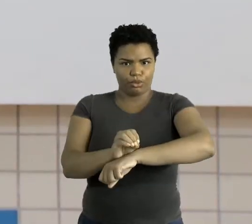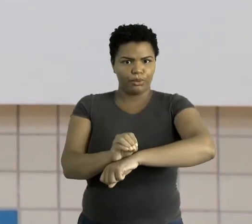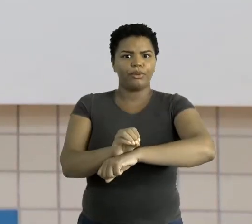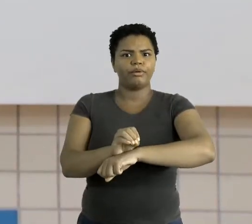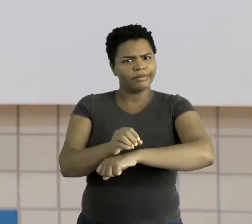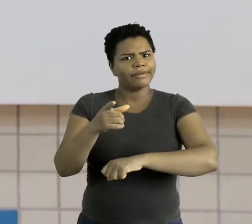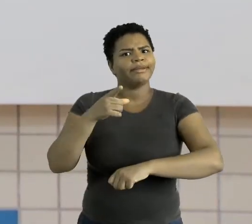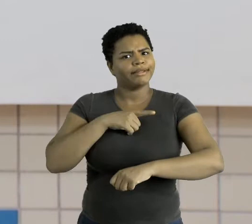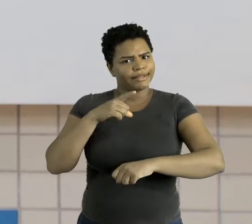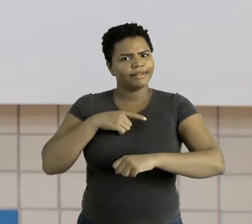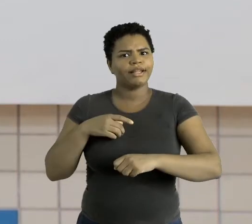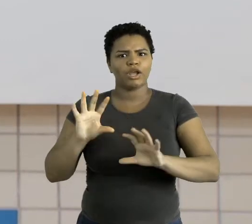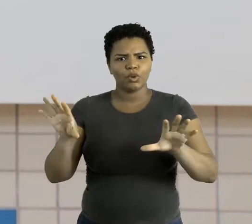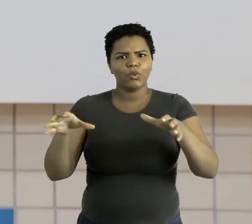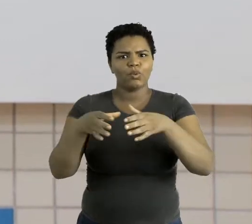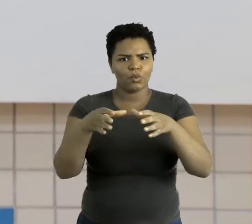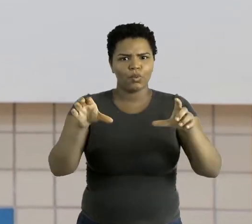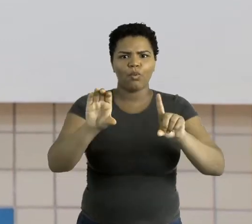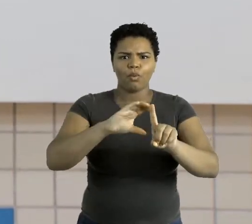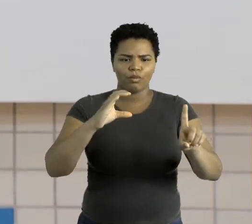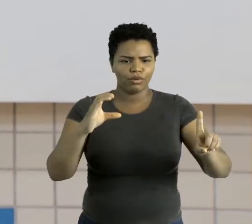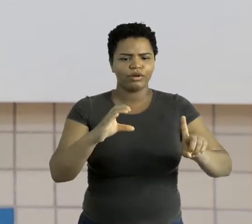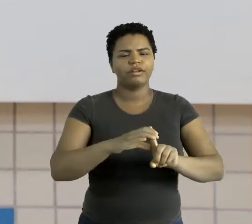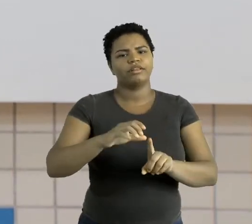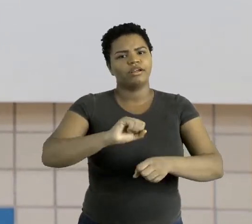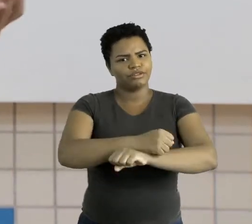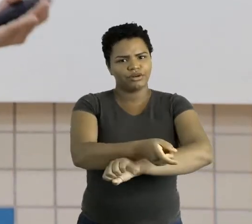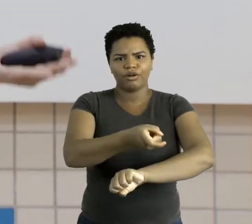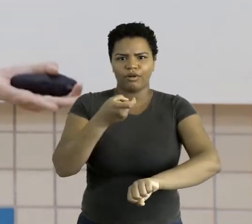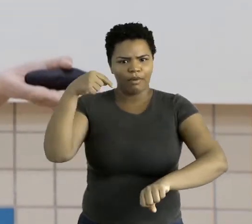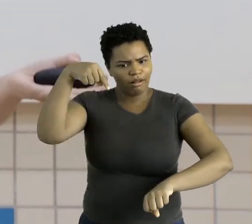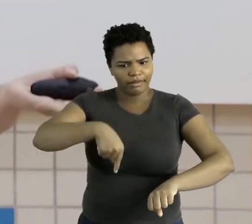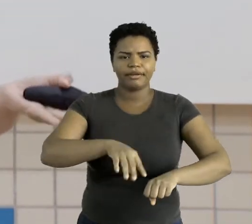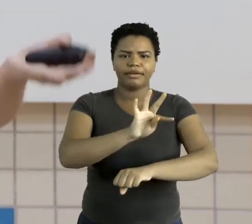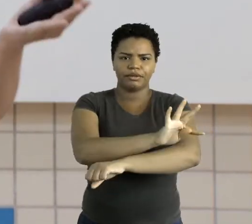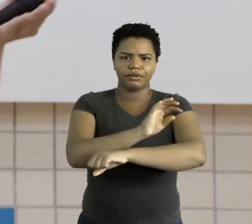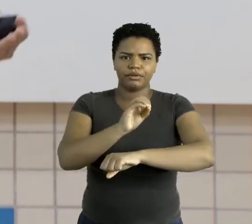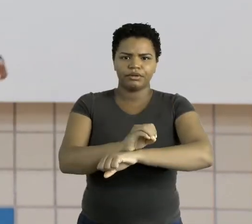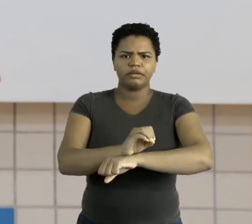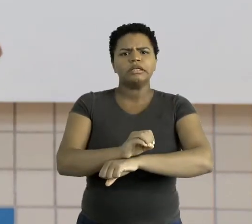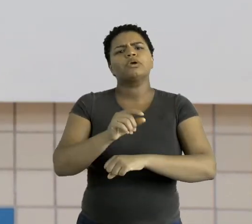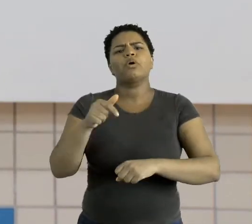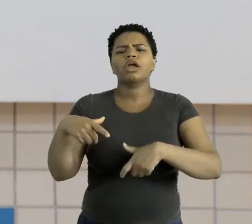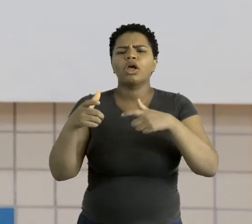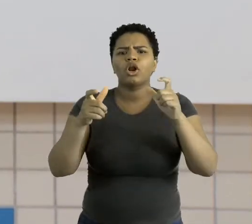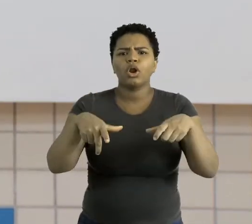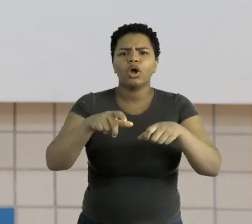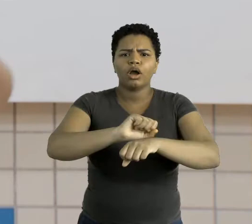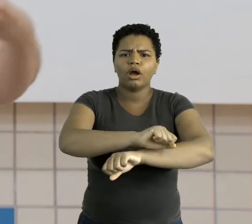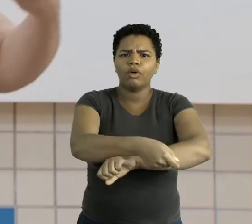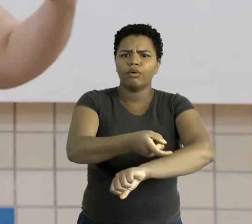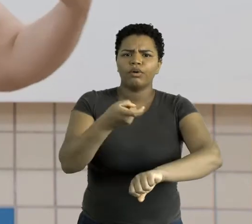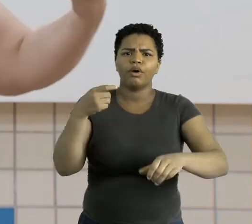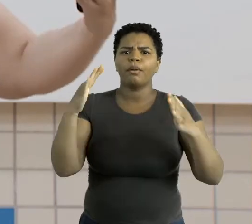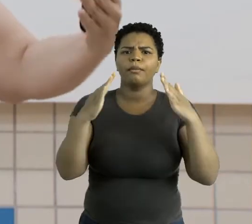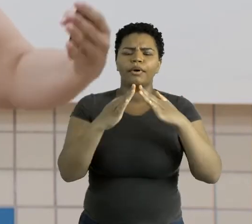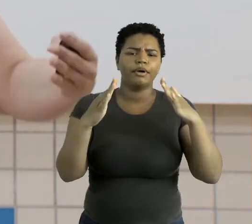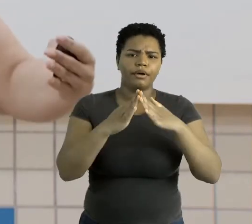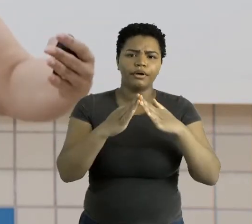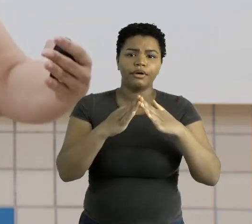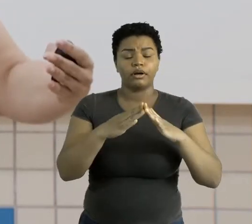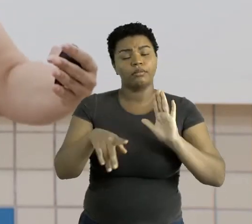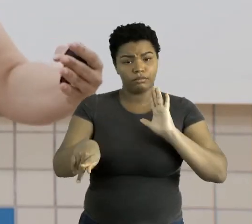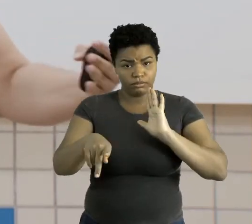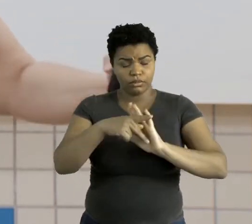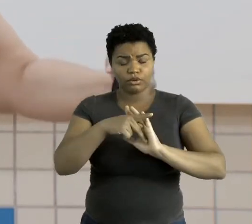comunidades quilombolas no nosso Tocantins. E o que são os quilombos, professora? Porque quilombolas são as pessoas que fazem